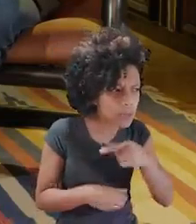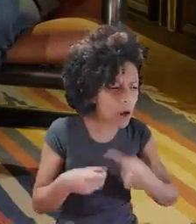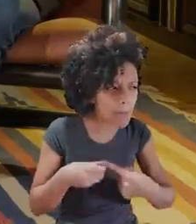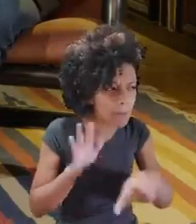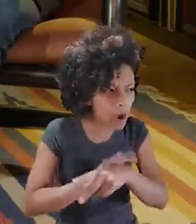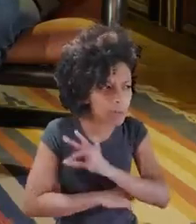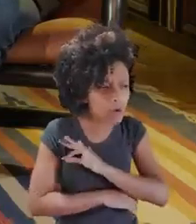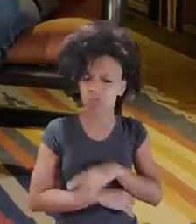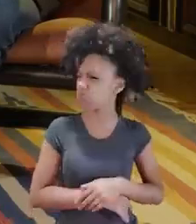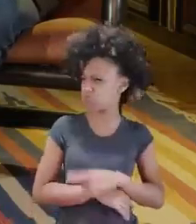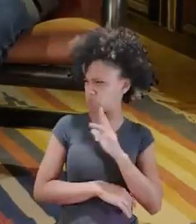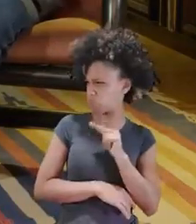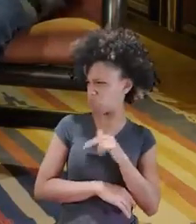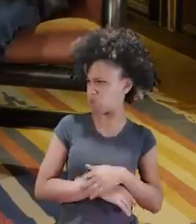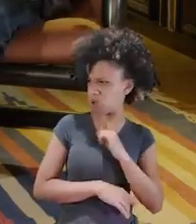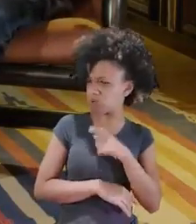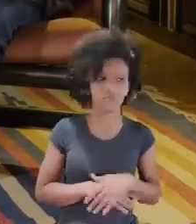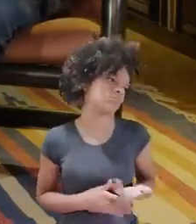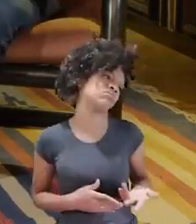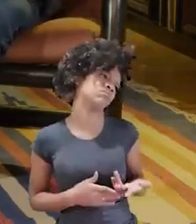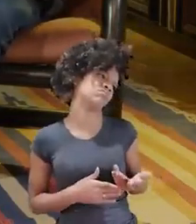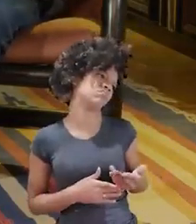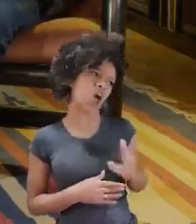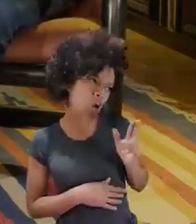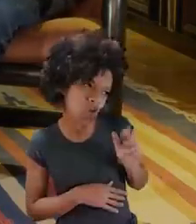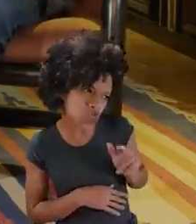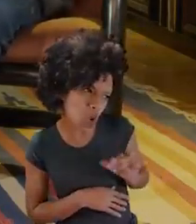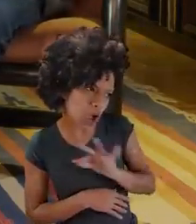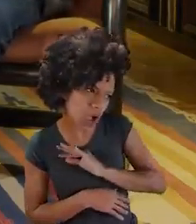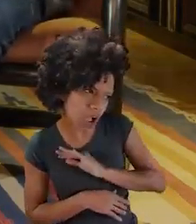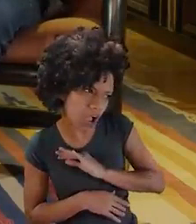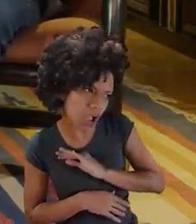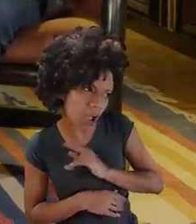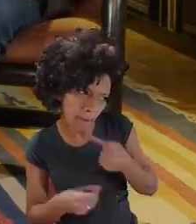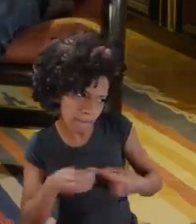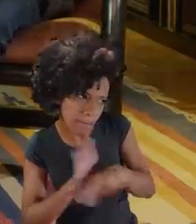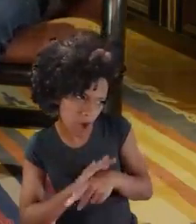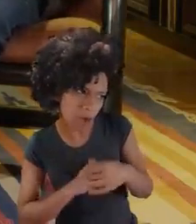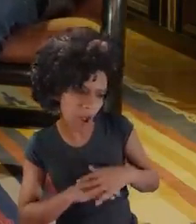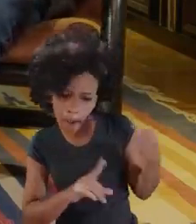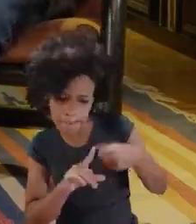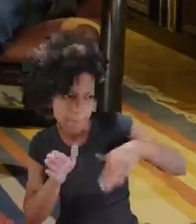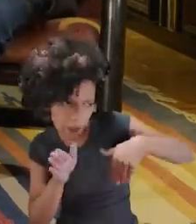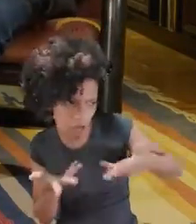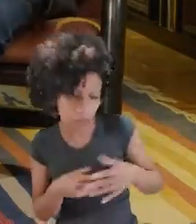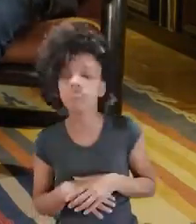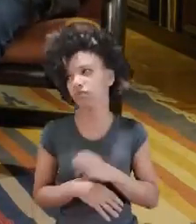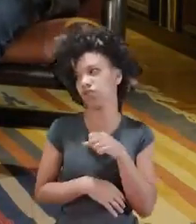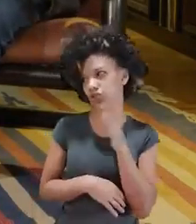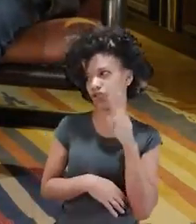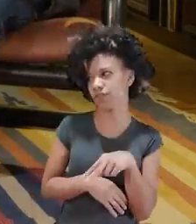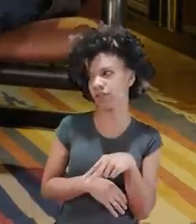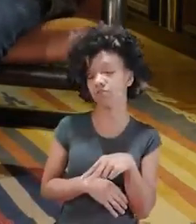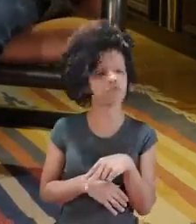outro o botão vindo aqui no porrada eu tô a guarda municipal já que eu nunca vi guarda municipal dando porrada ou tem praia caminhonete já já é por causa